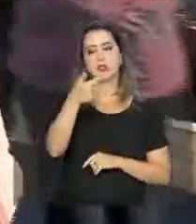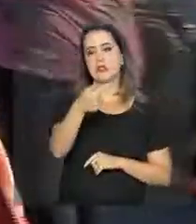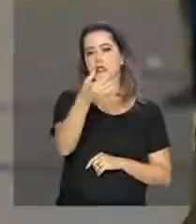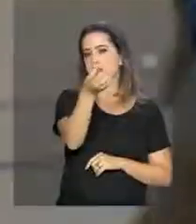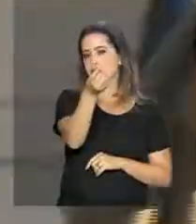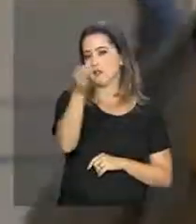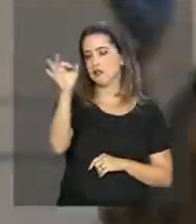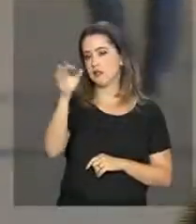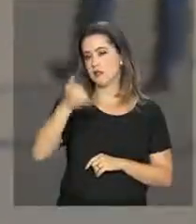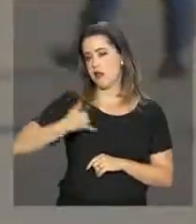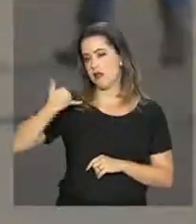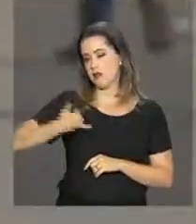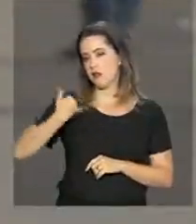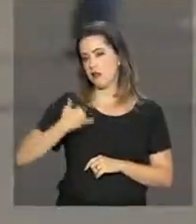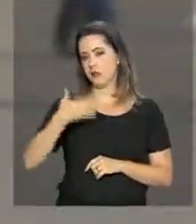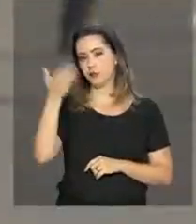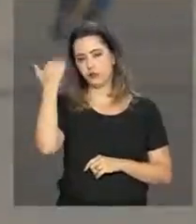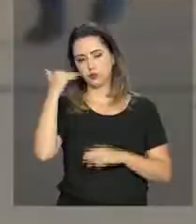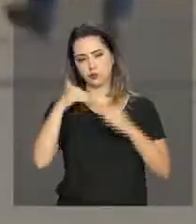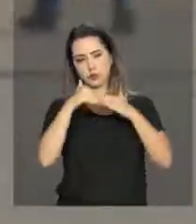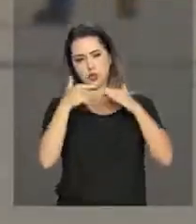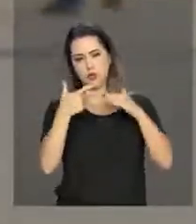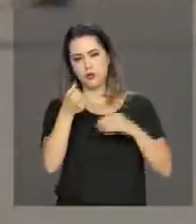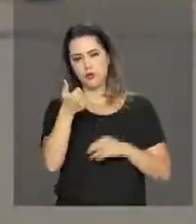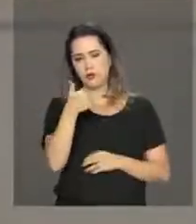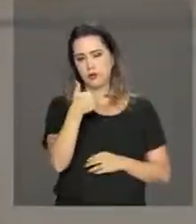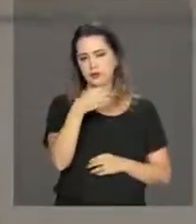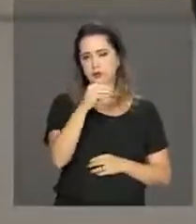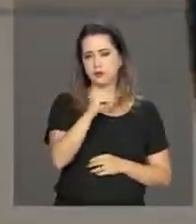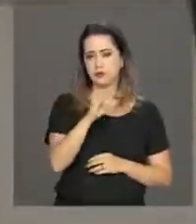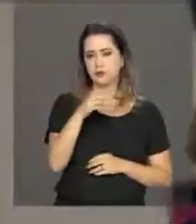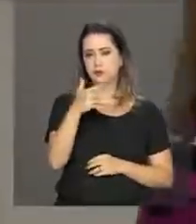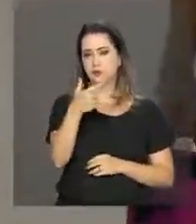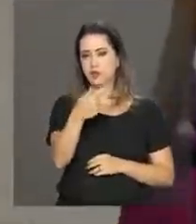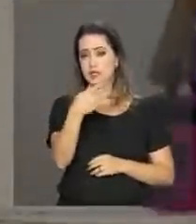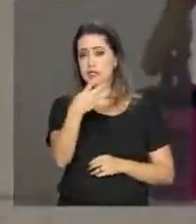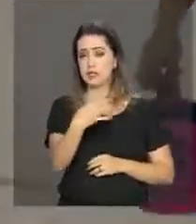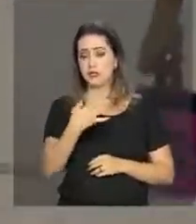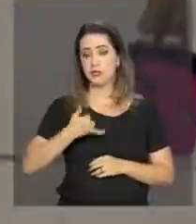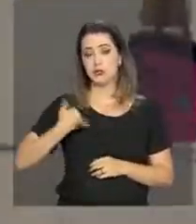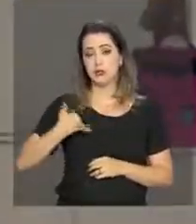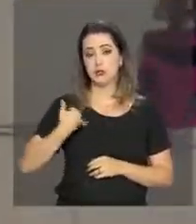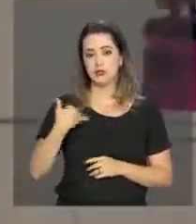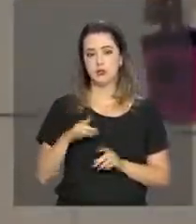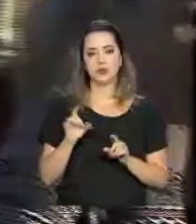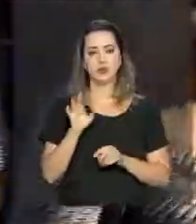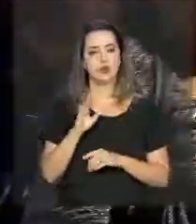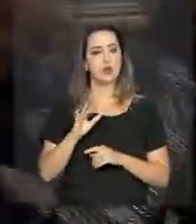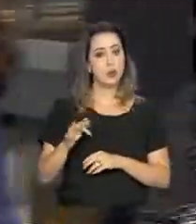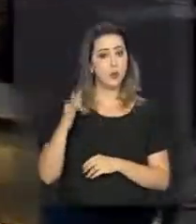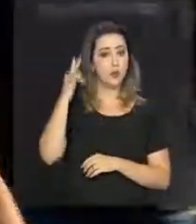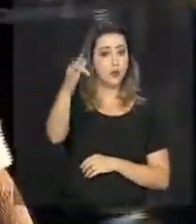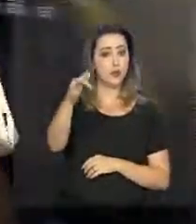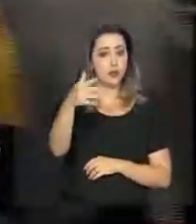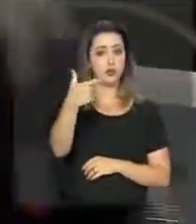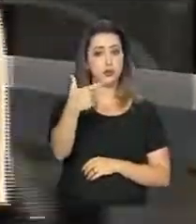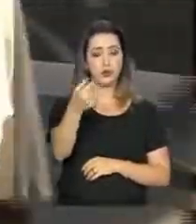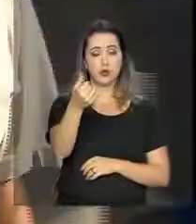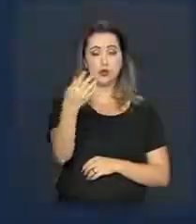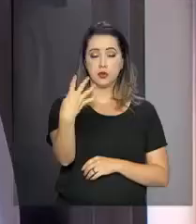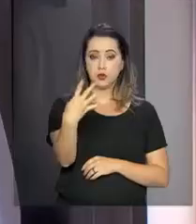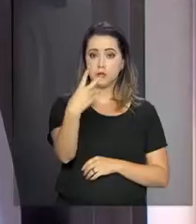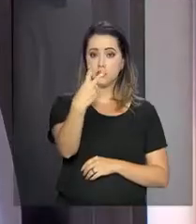anos em 2010 estava abaixo dos 74 e por volta de 2040 e dois devem passar dos